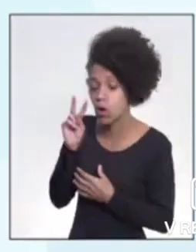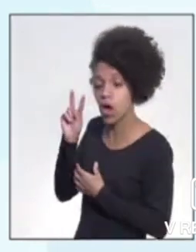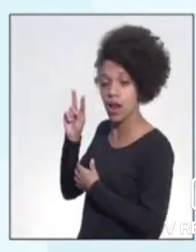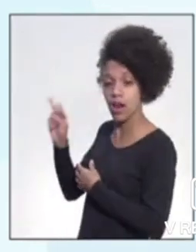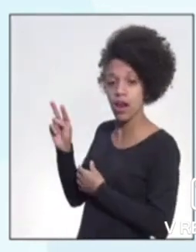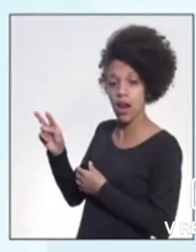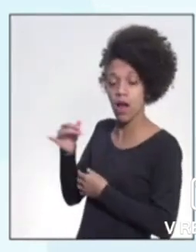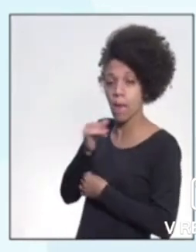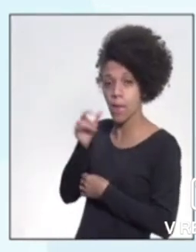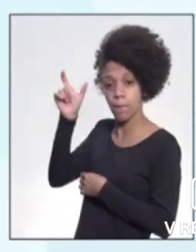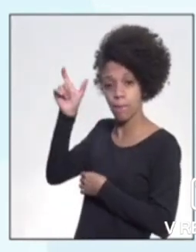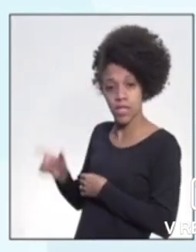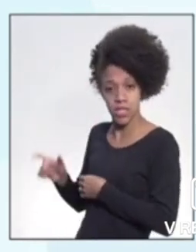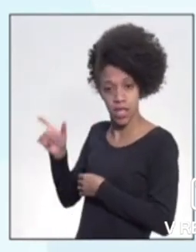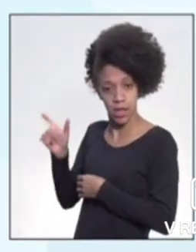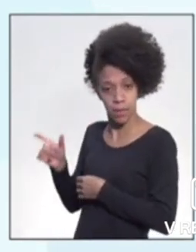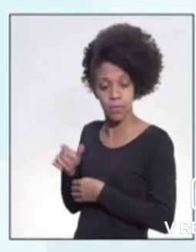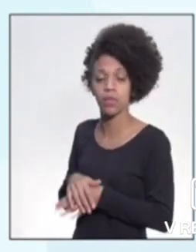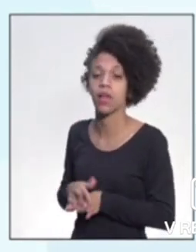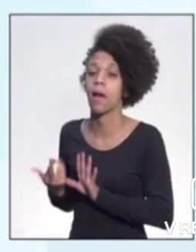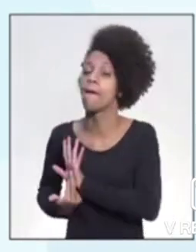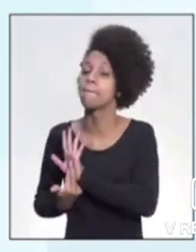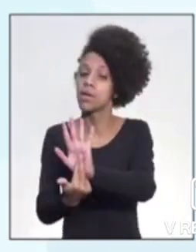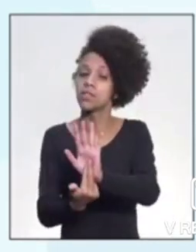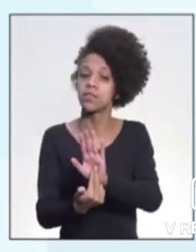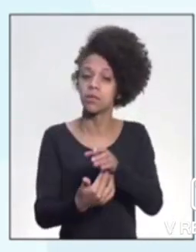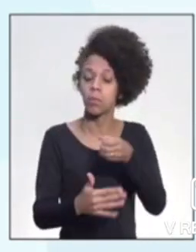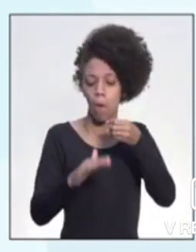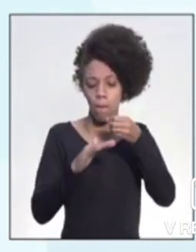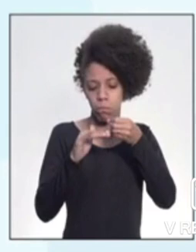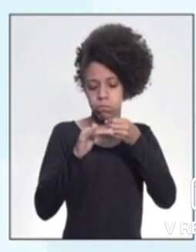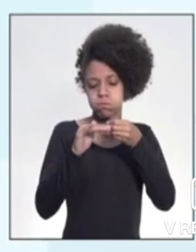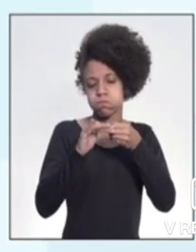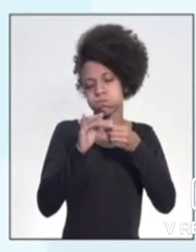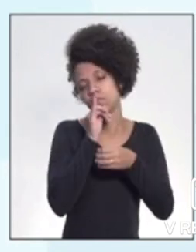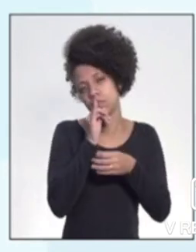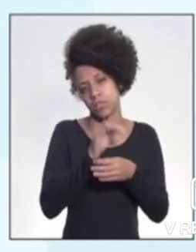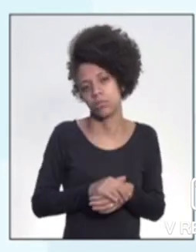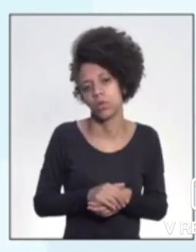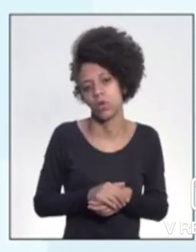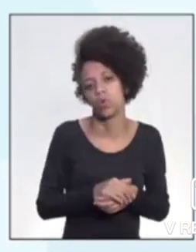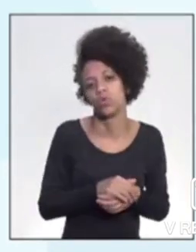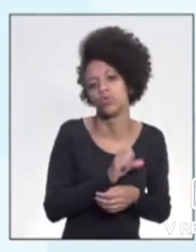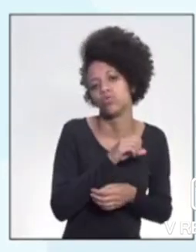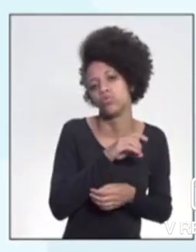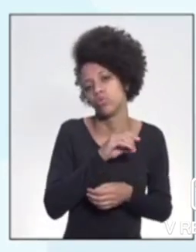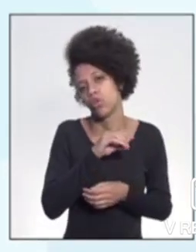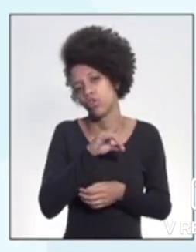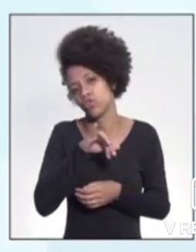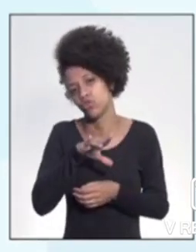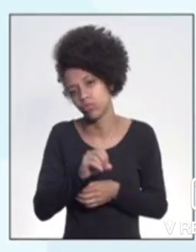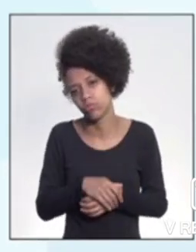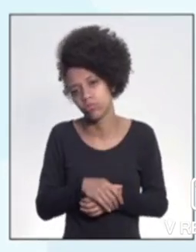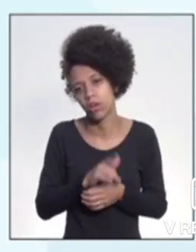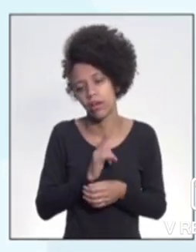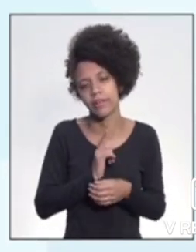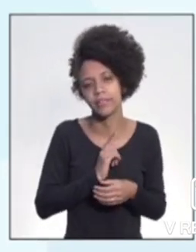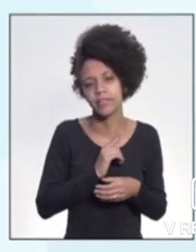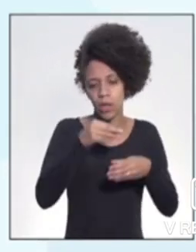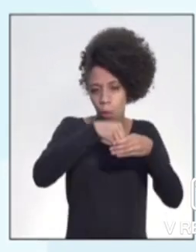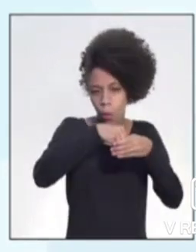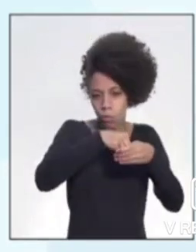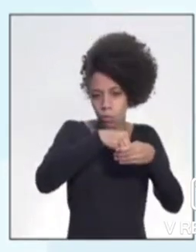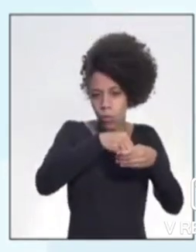está o modelo, né, representado por camada. Então, tem lá o exemplo. O sódio, que possui o número